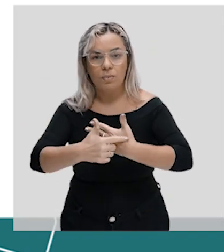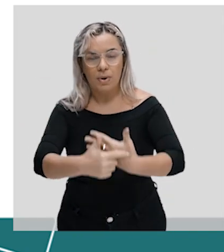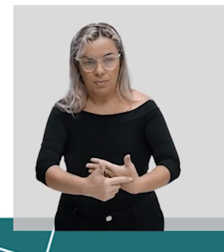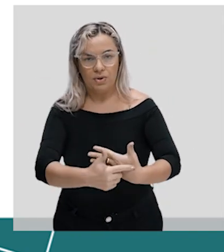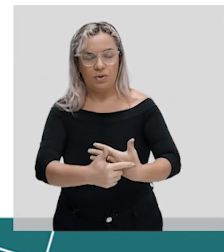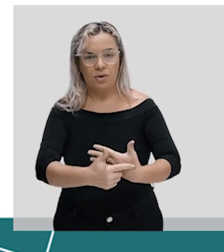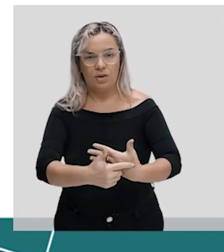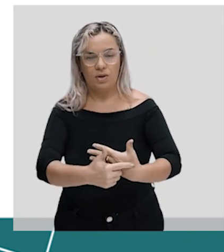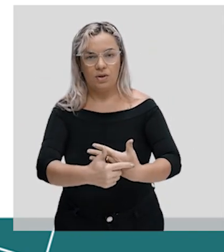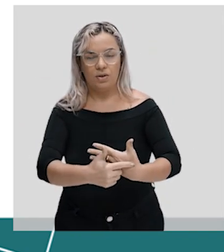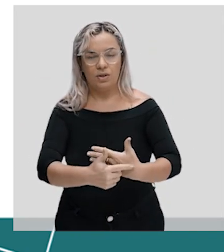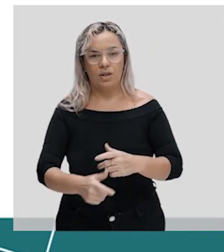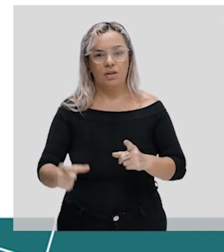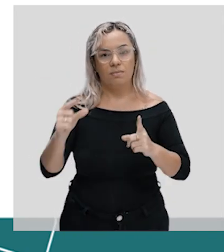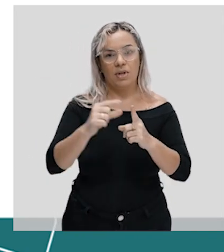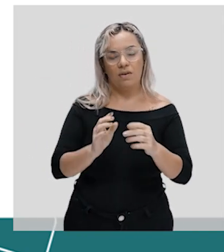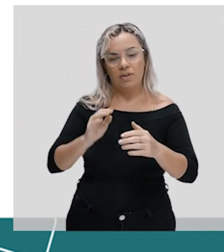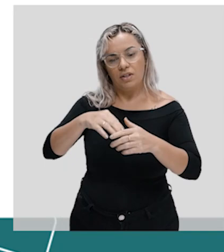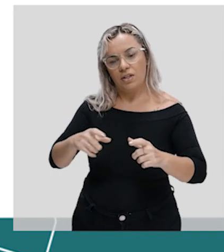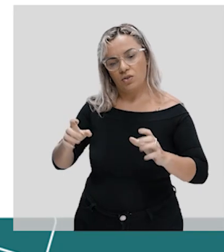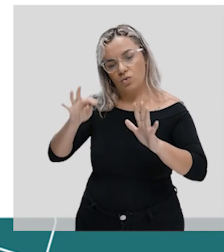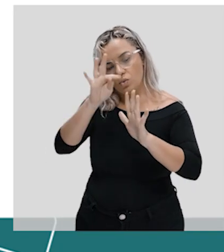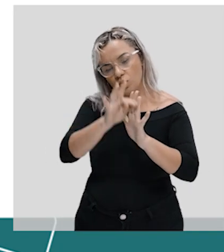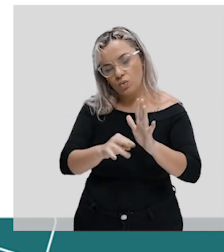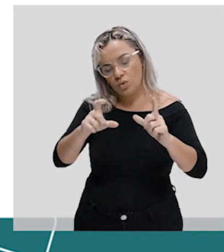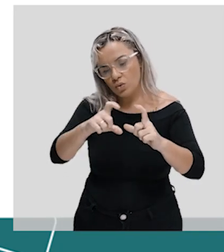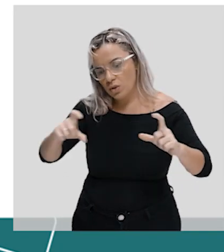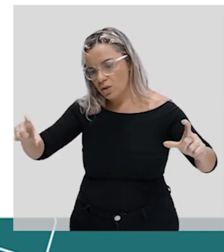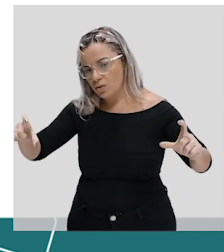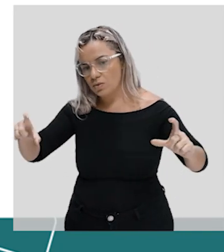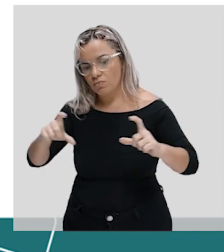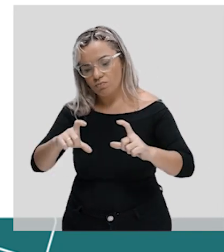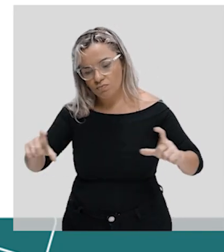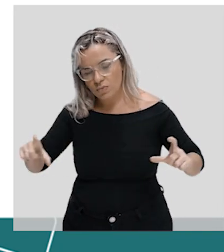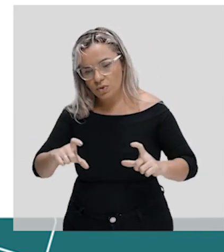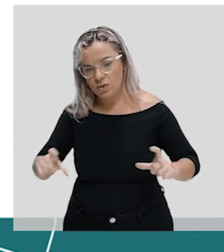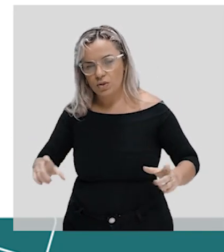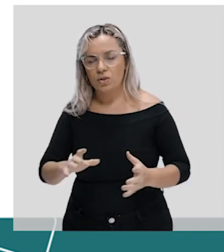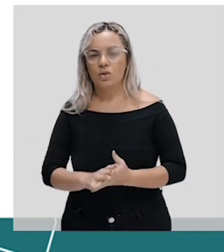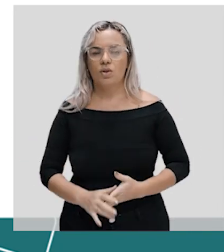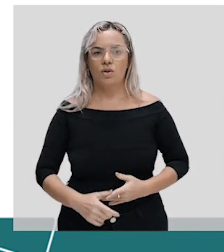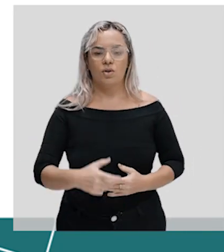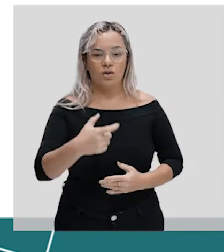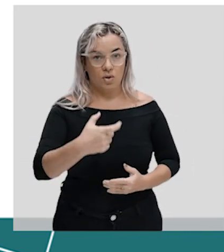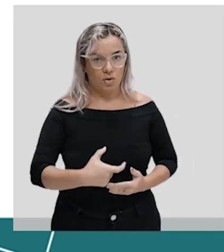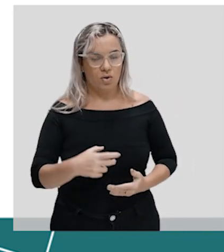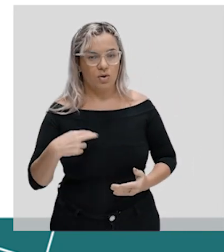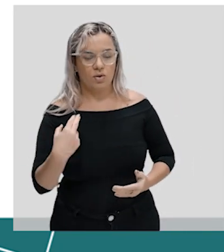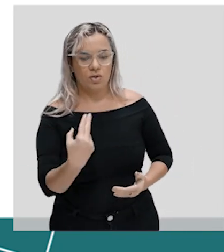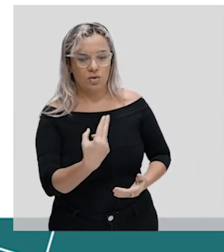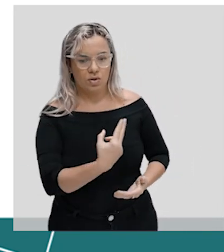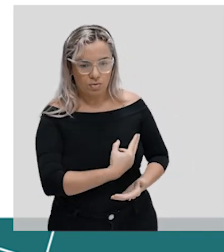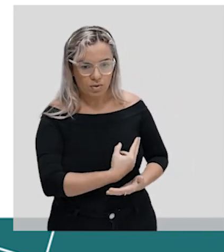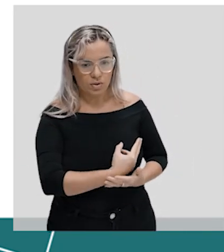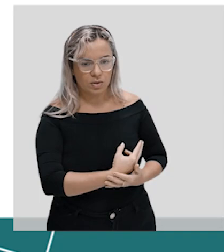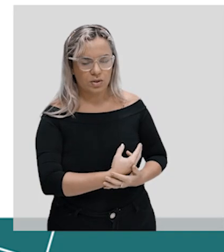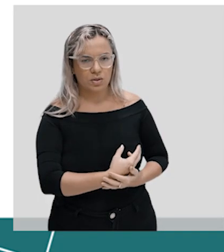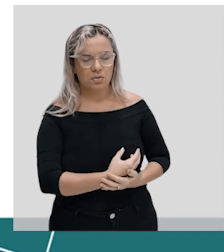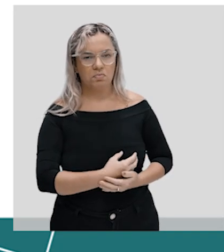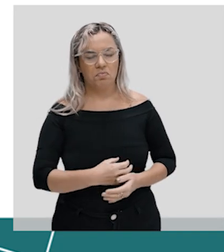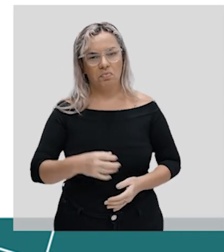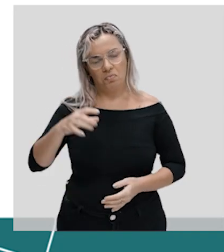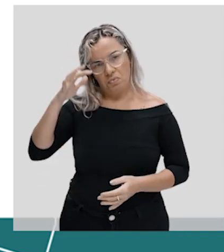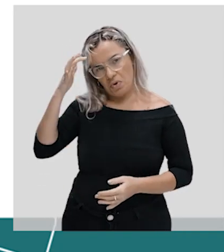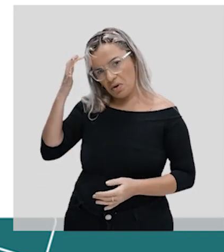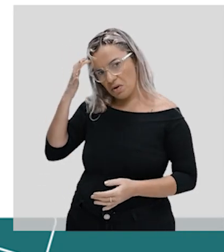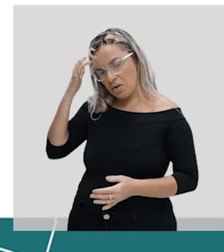dentro do texto, tá bom? Então, ó, nós somos capazes de produzir enunciados, eu estou fazendo isso agora, usando o